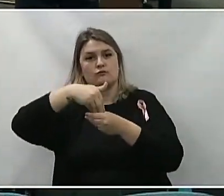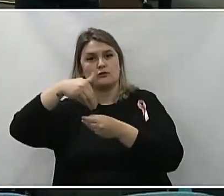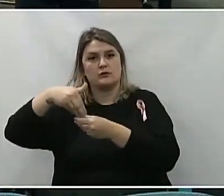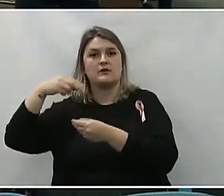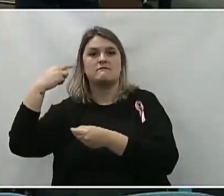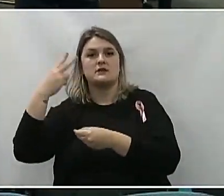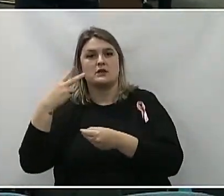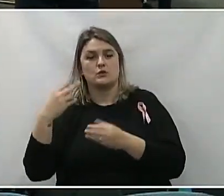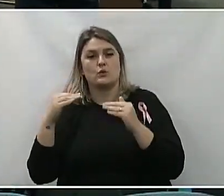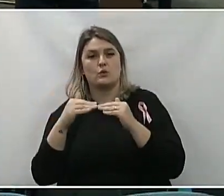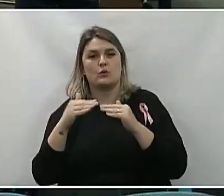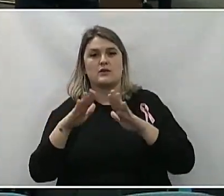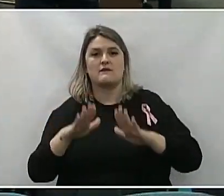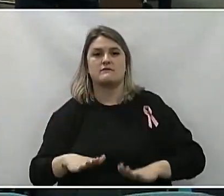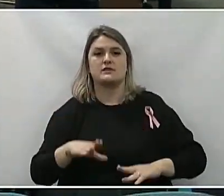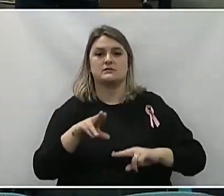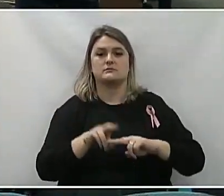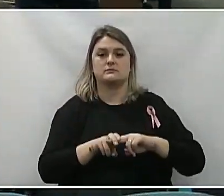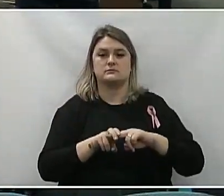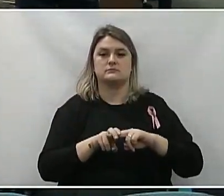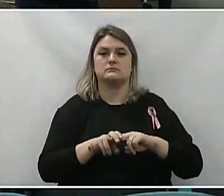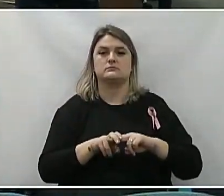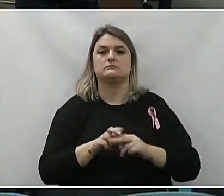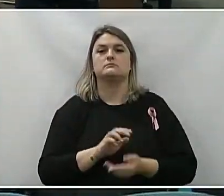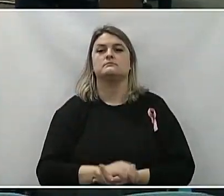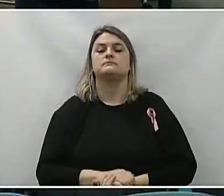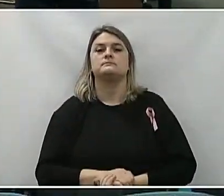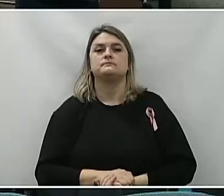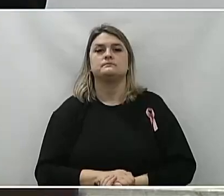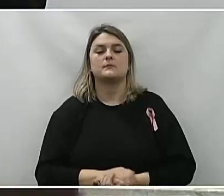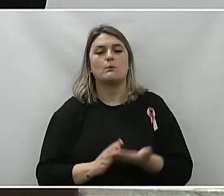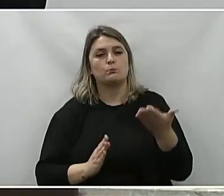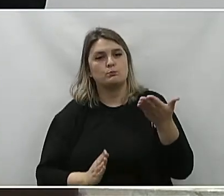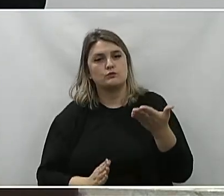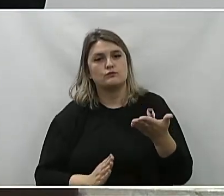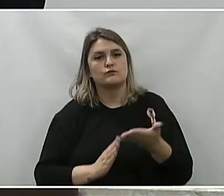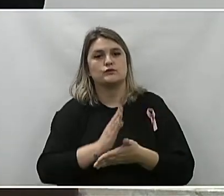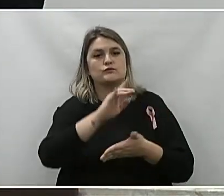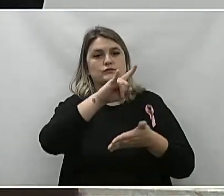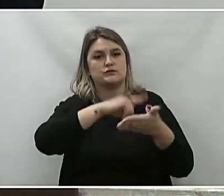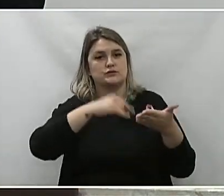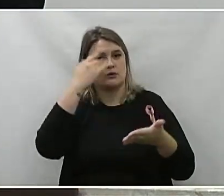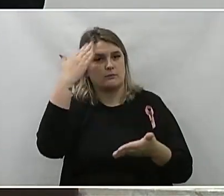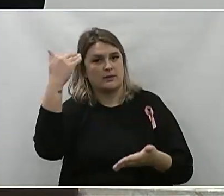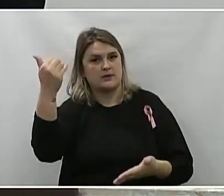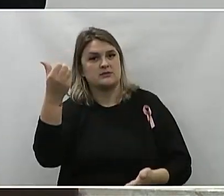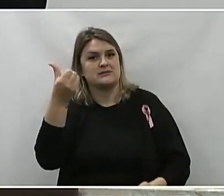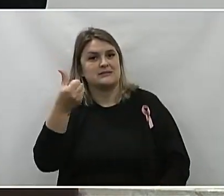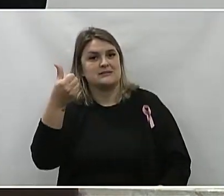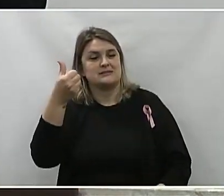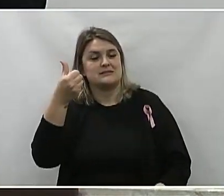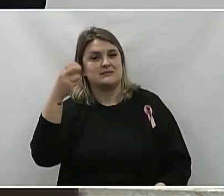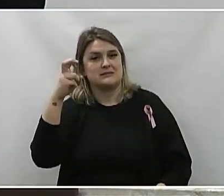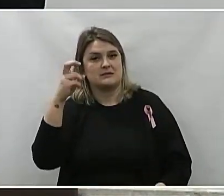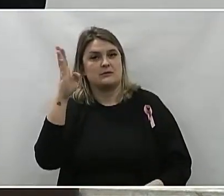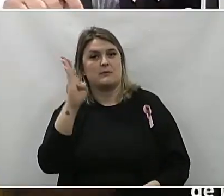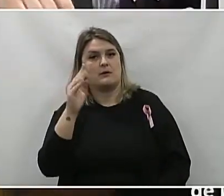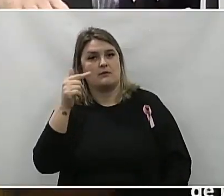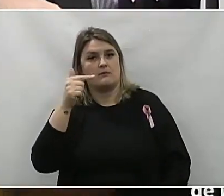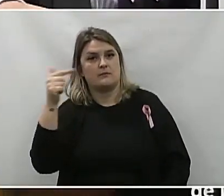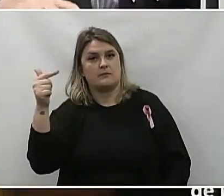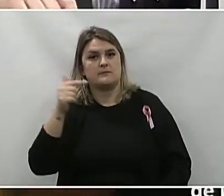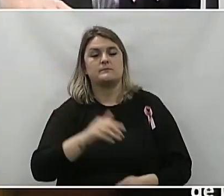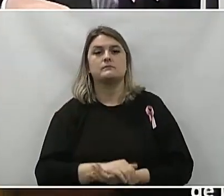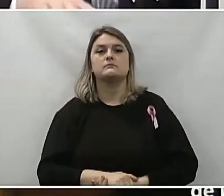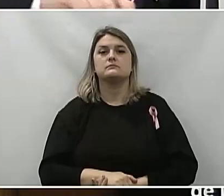vereadores que aprovam permaneçam Como estão aprovado Moção de número 65 de 2022